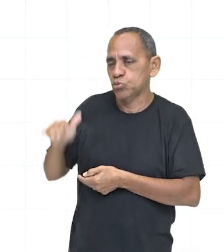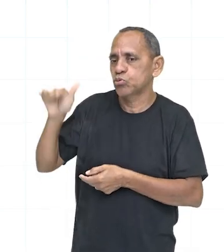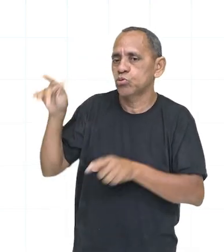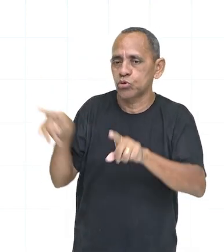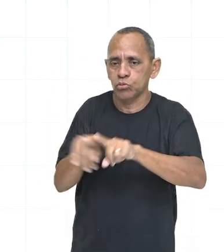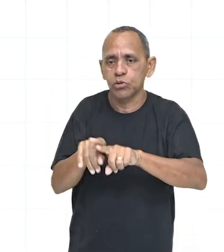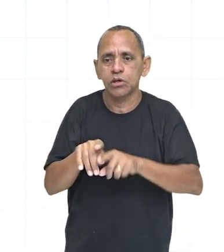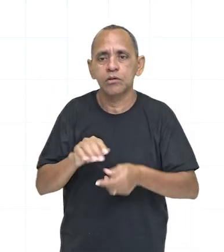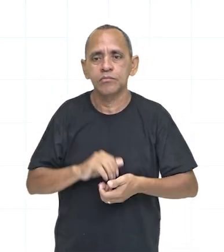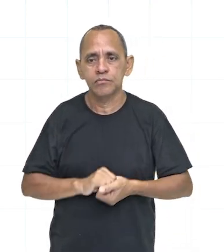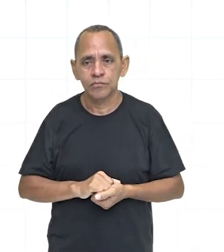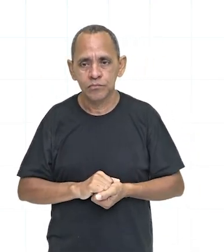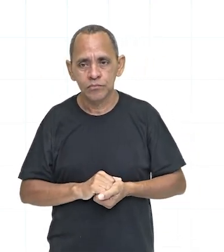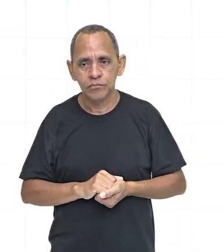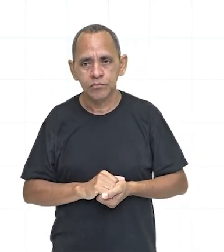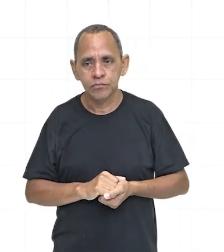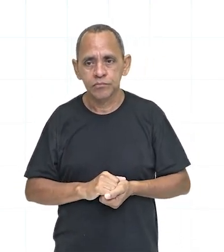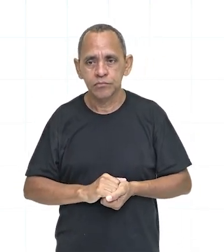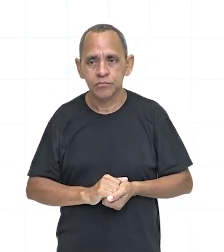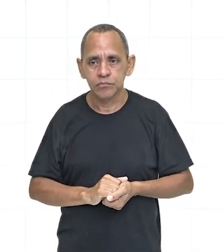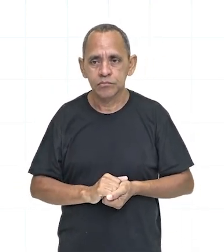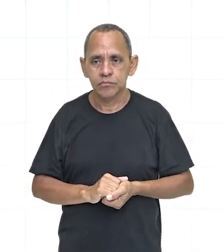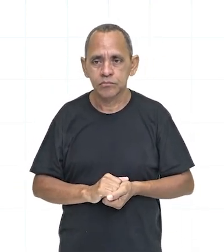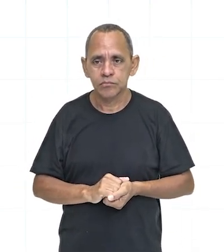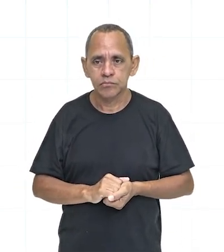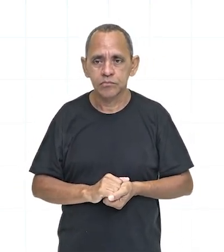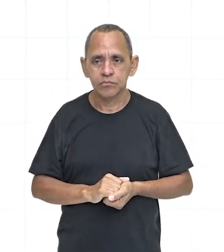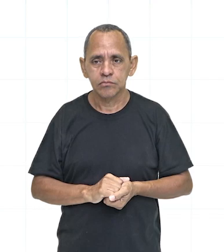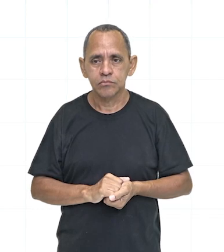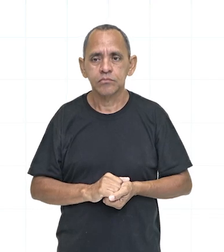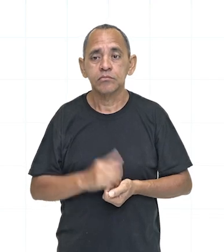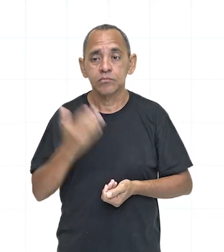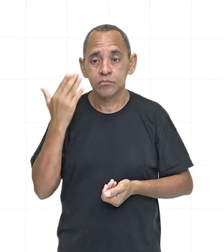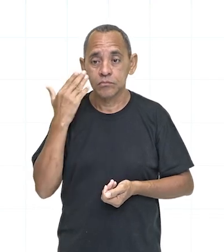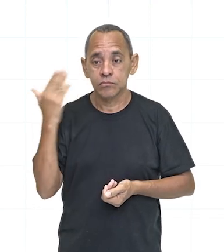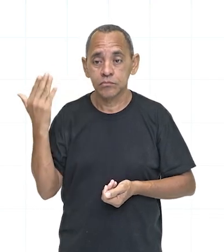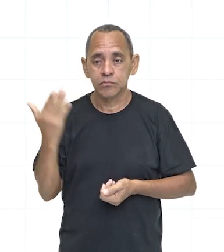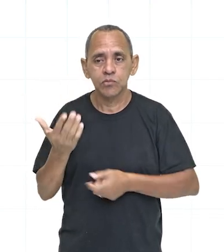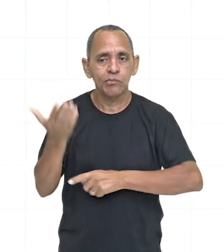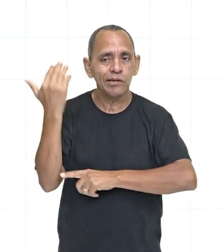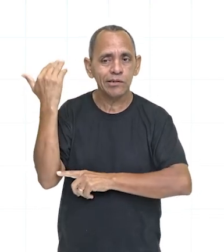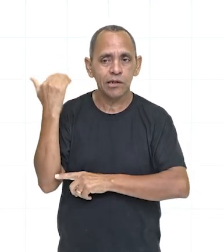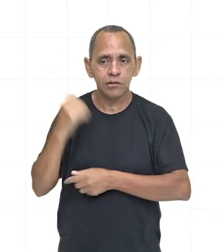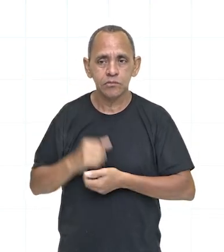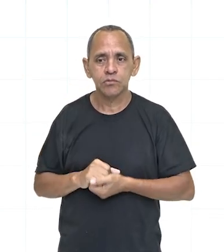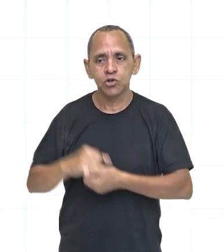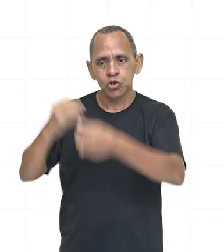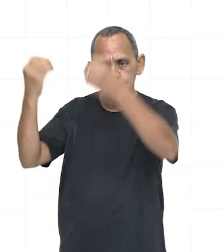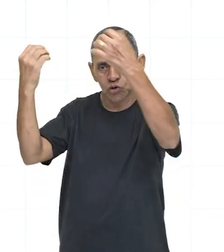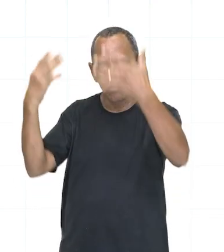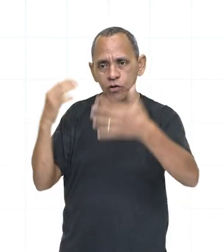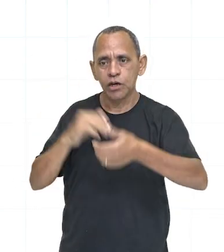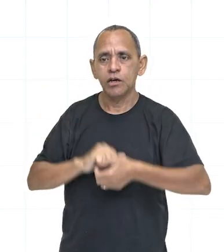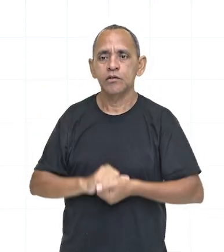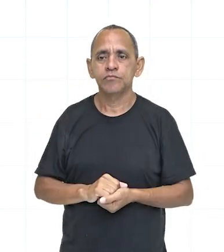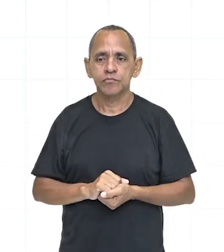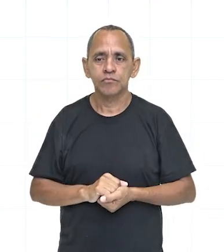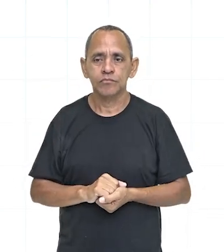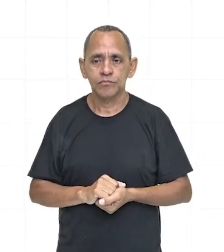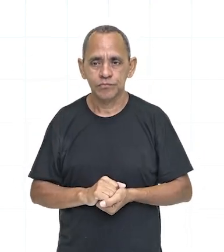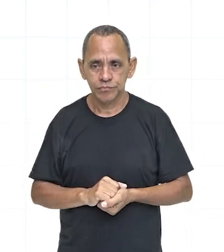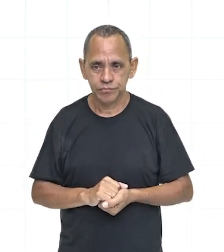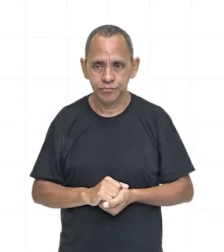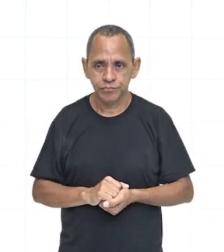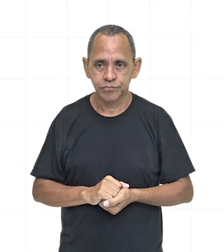verbos, rained, né, que é o passado ali, né, desse verbo rain, que é chover, stayed, studied,